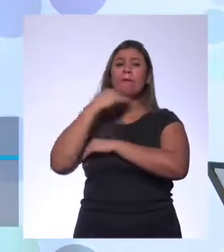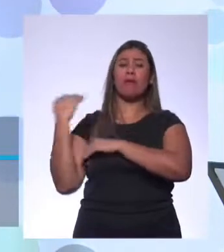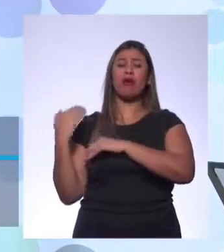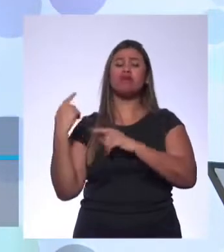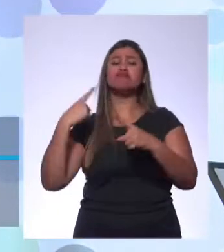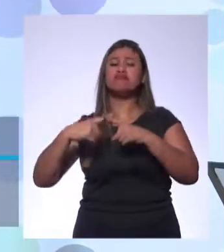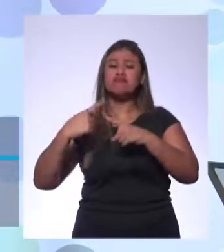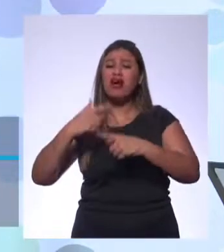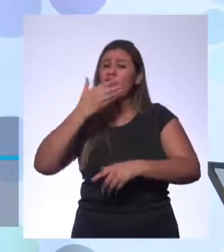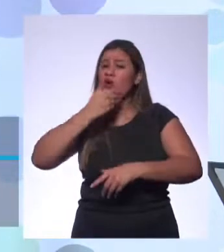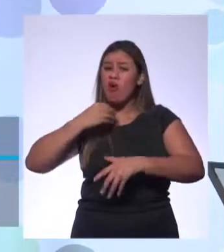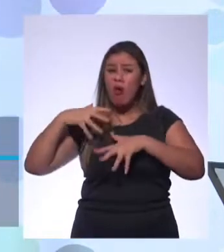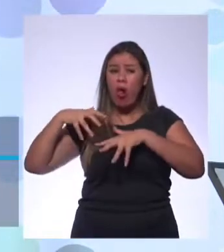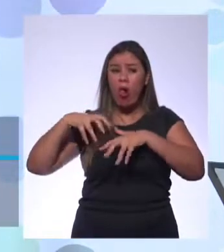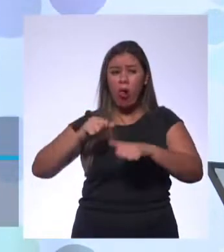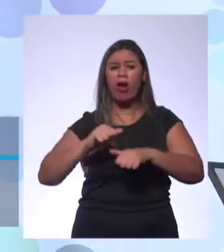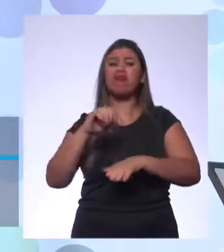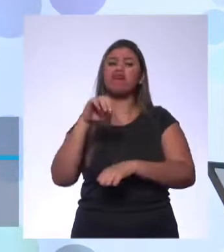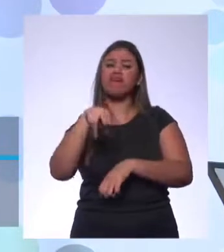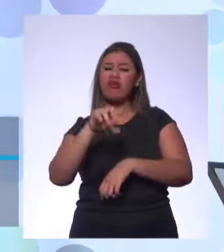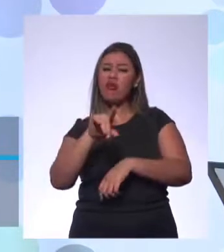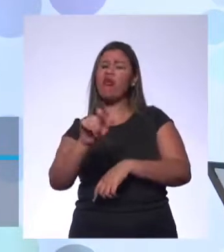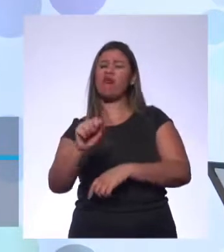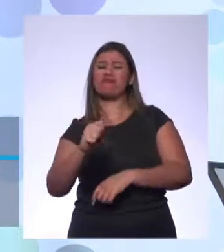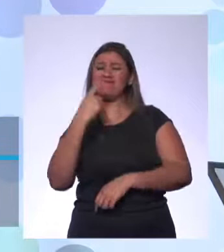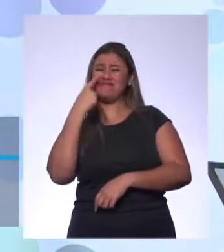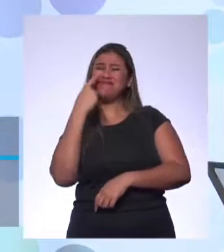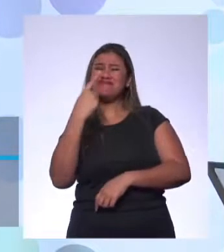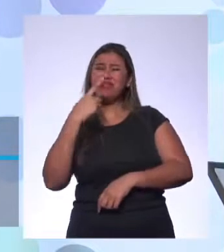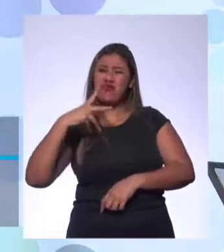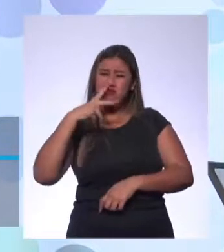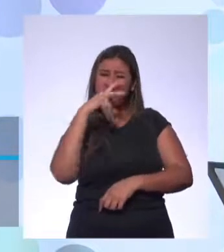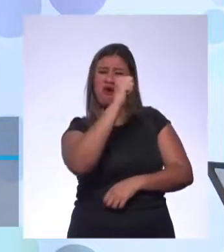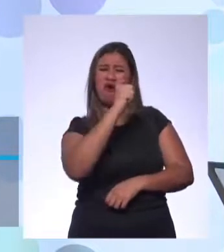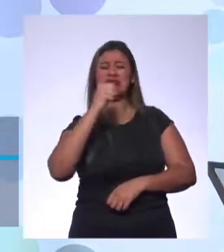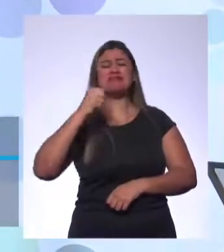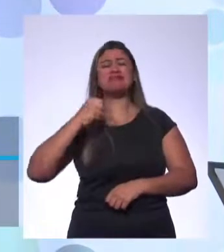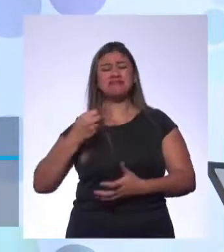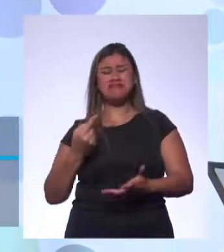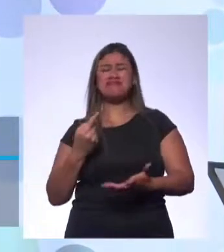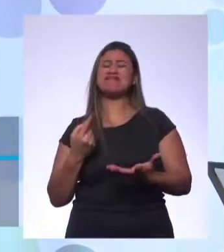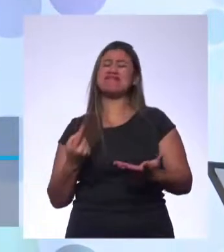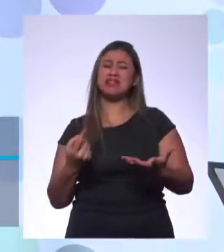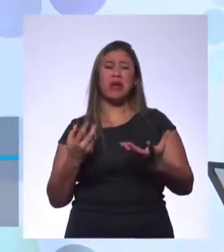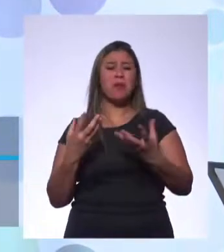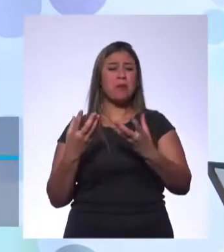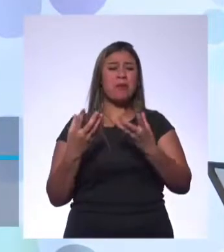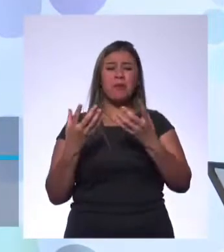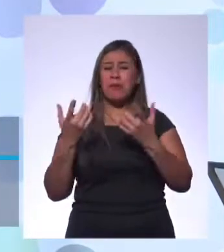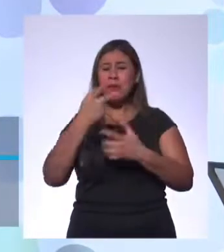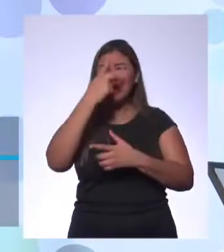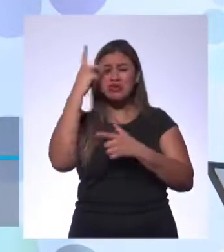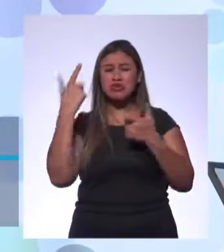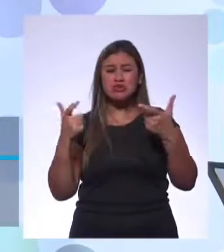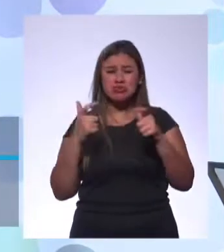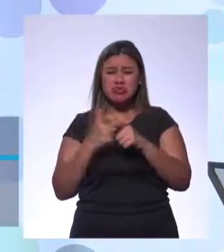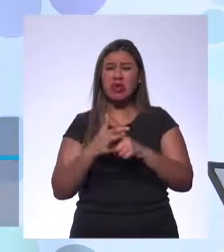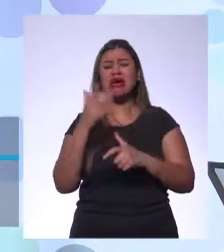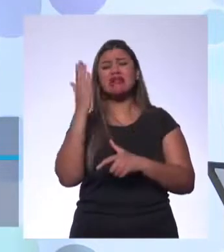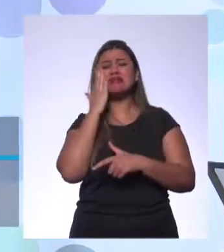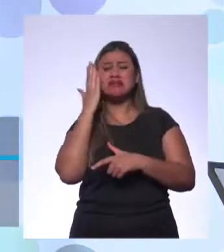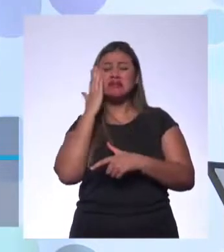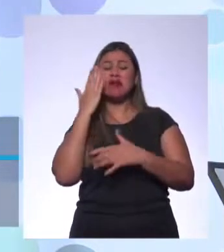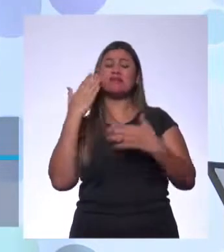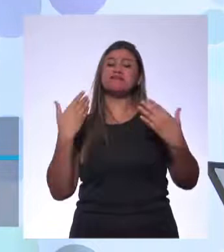no Congo. Então, foi uma coisa muito forte, muito grave. Infelizmente, poucas pessoas sabem disso,